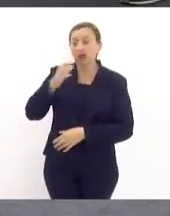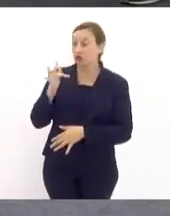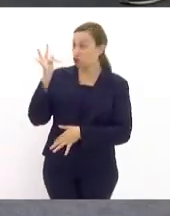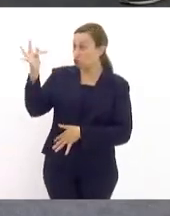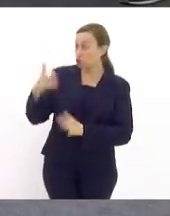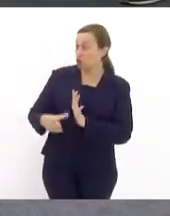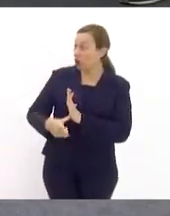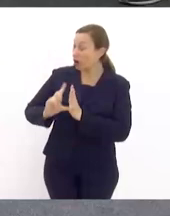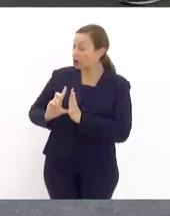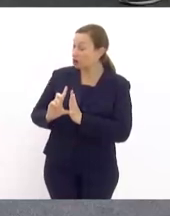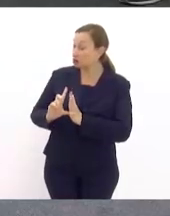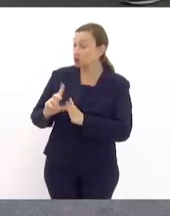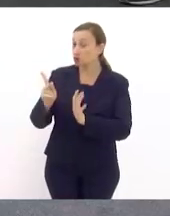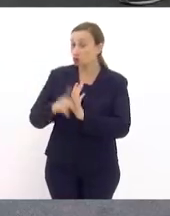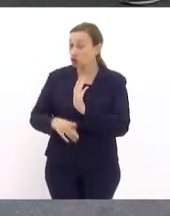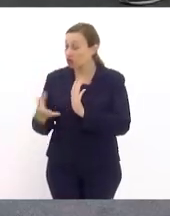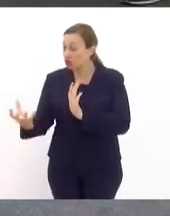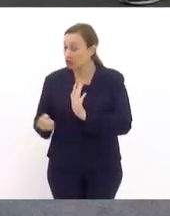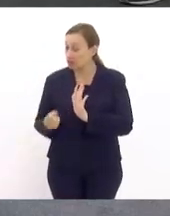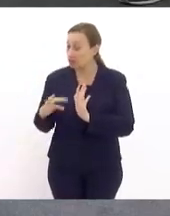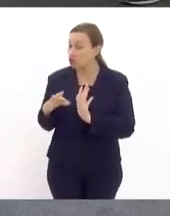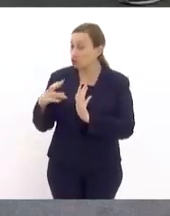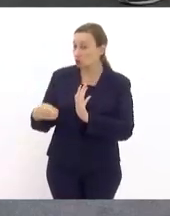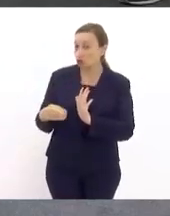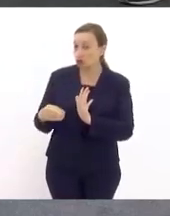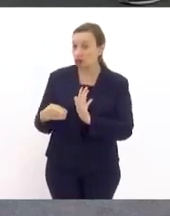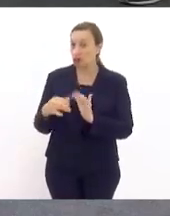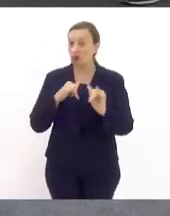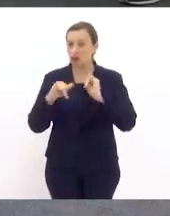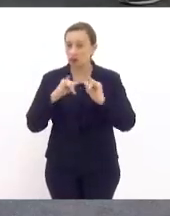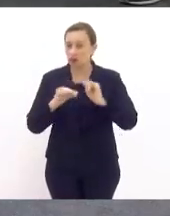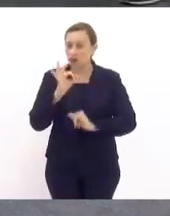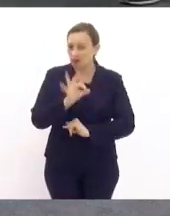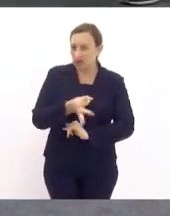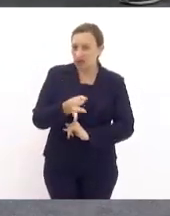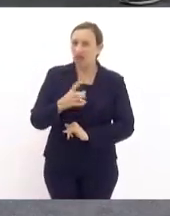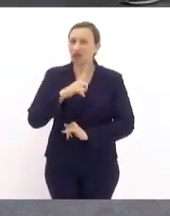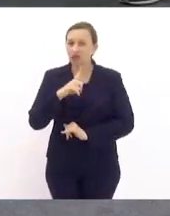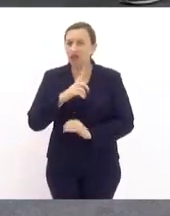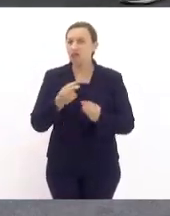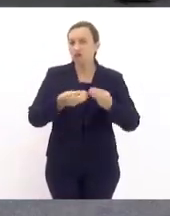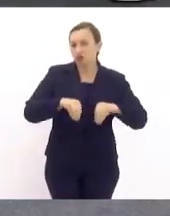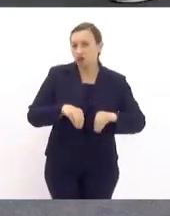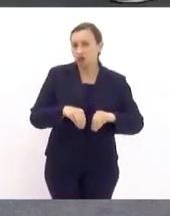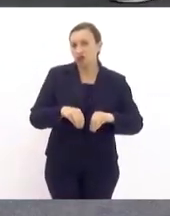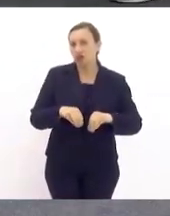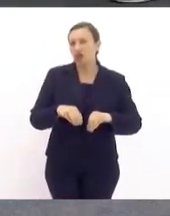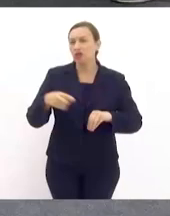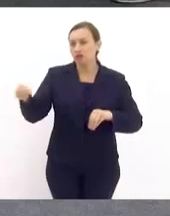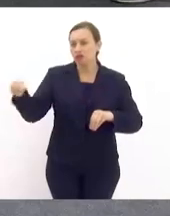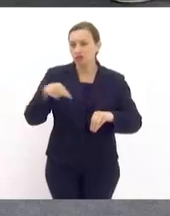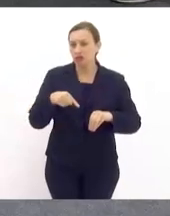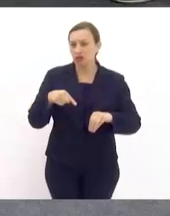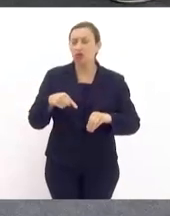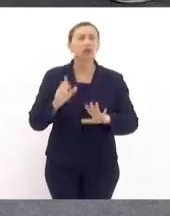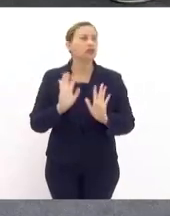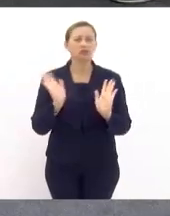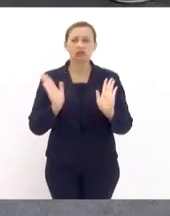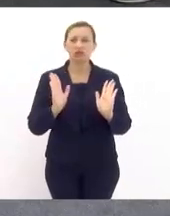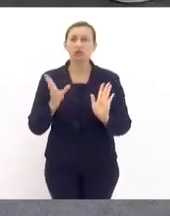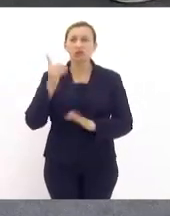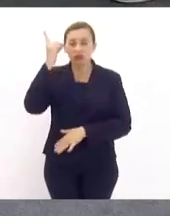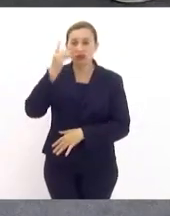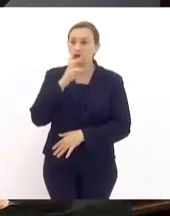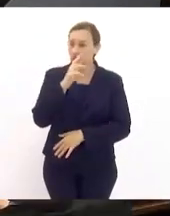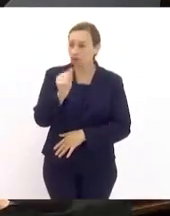do projeto receber toda a tramitação necessária, tem uma questão de prejudicabilidade, vem... Não, eu, deputado Amorim,